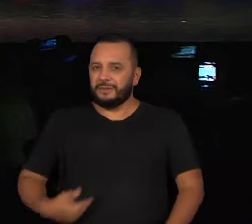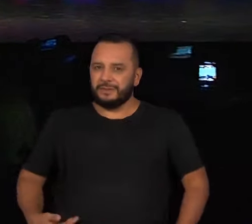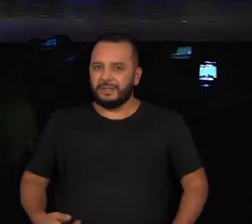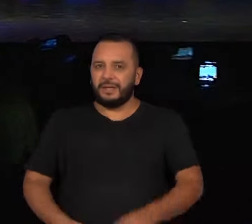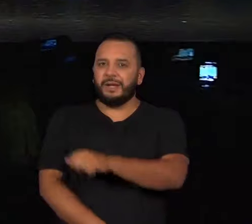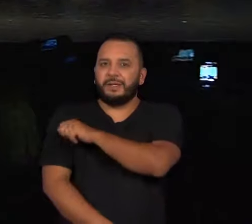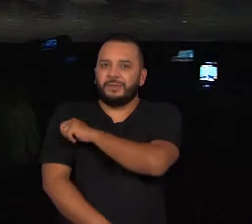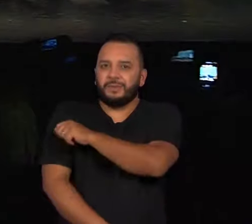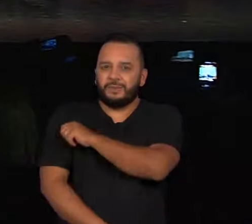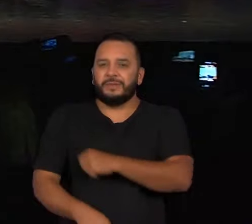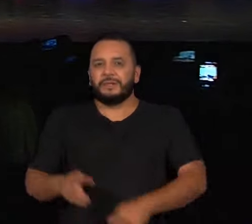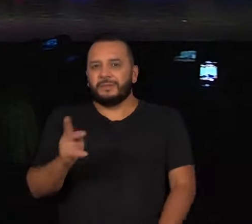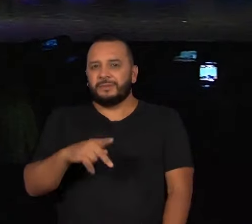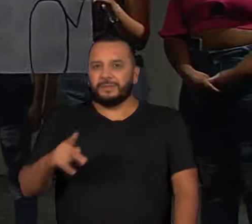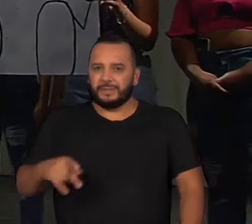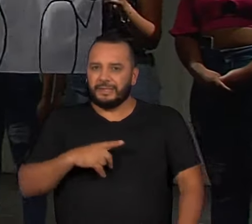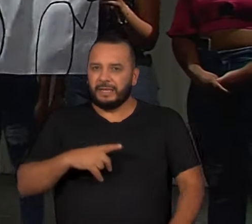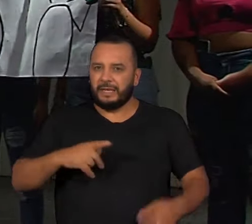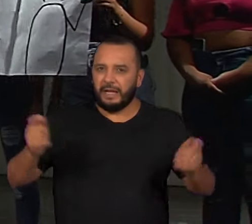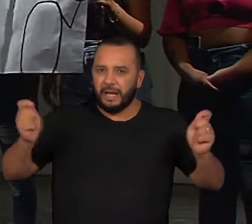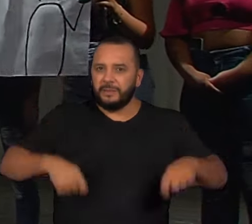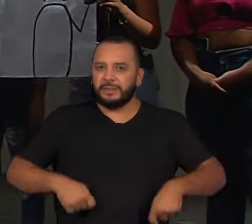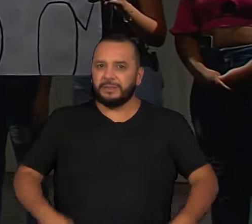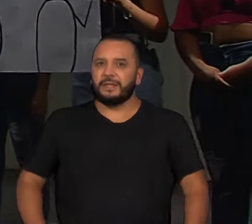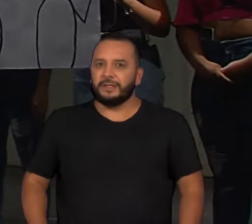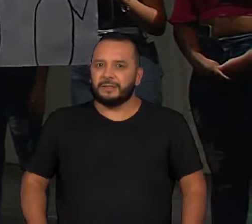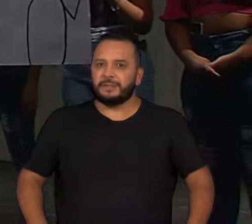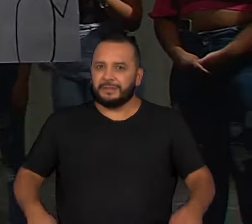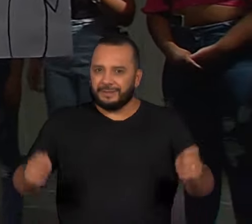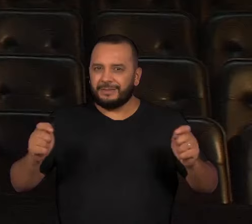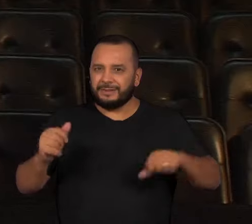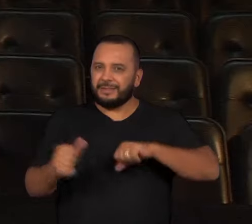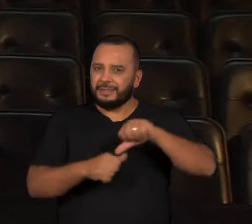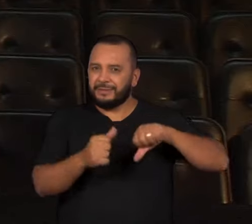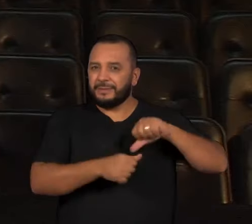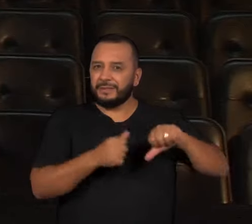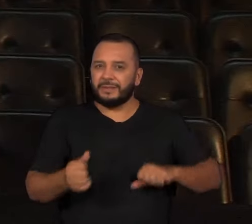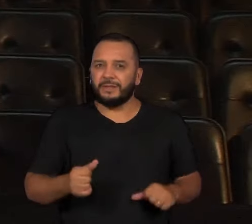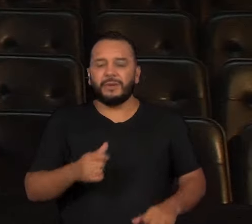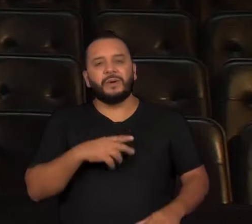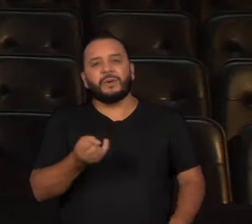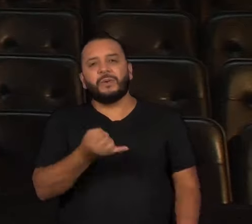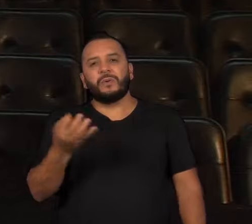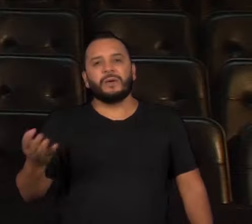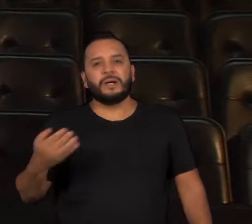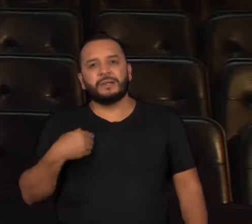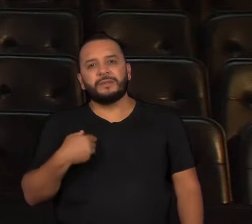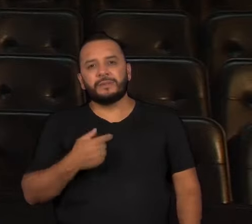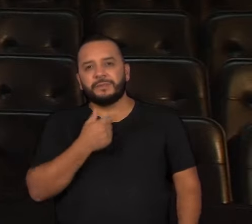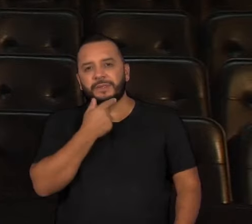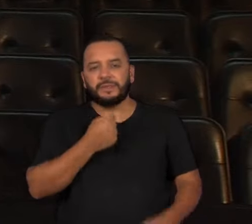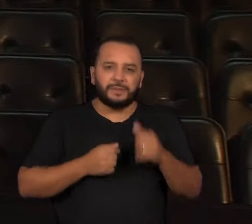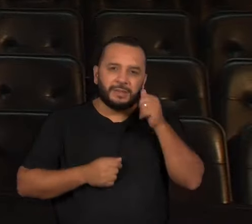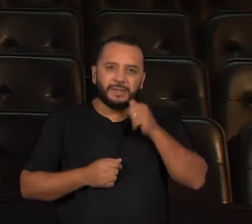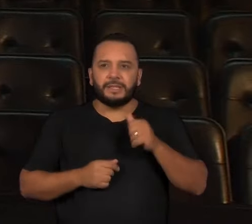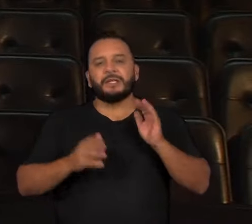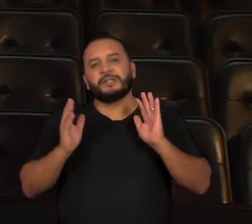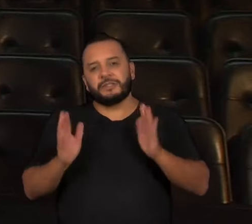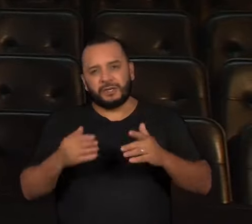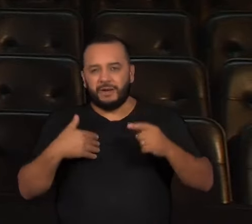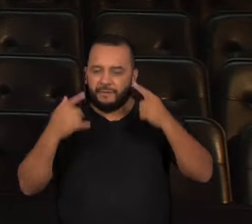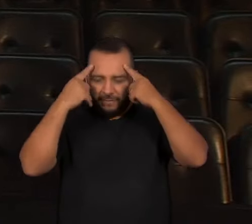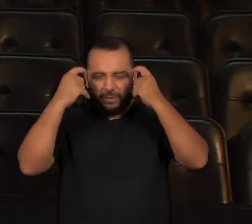nossos professores têm essa potência, essa possibilidade de transformação. Quantos e quantos meninos que estavam nesse palco sofreram